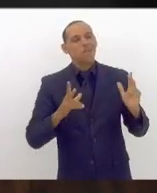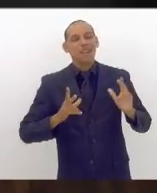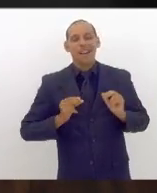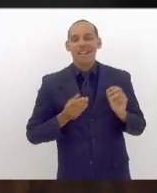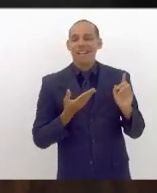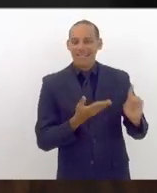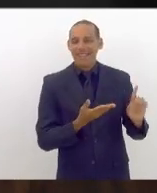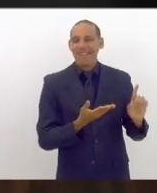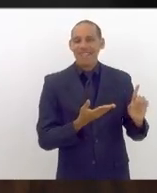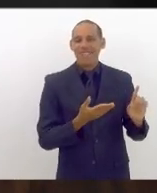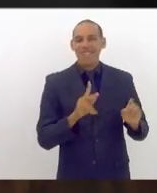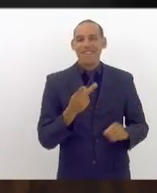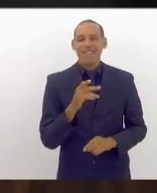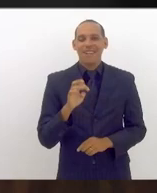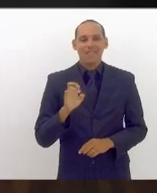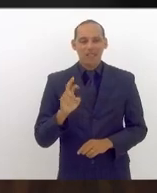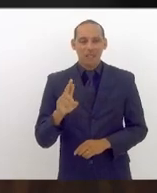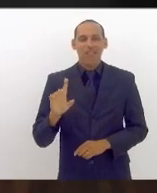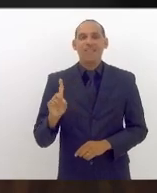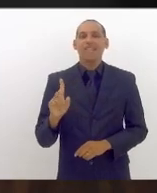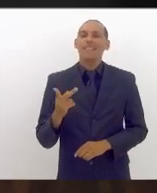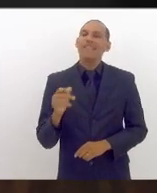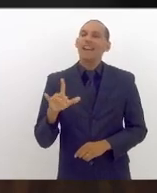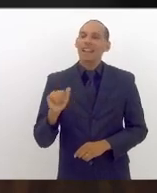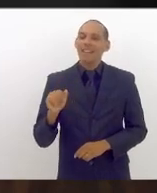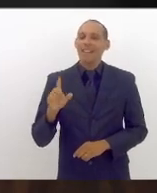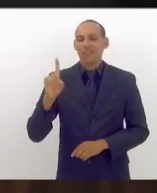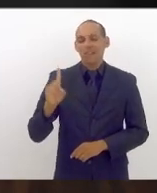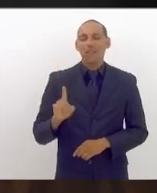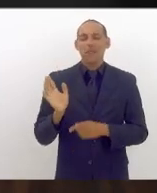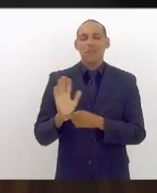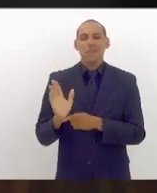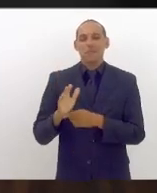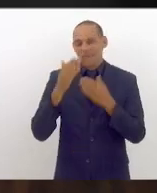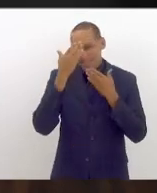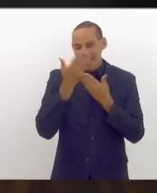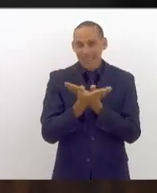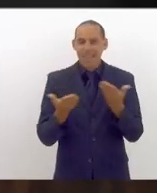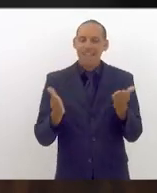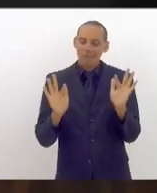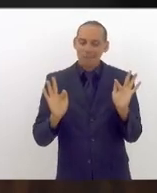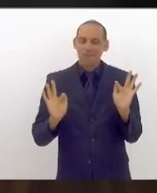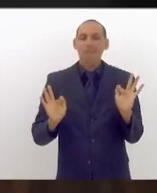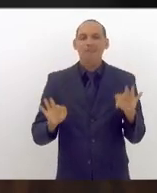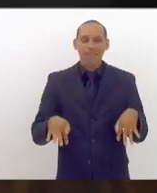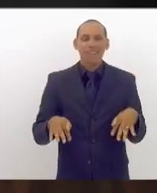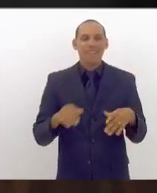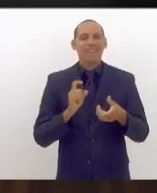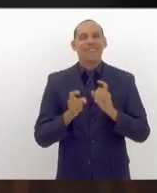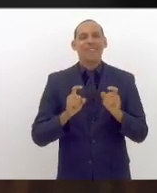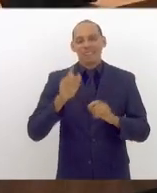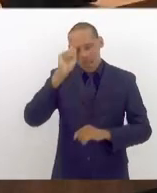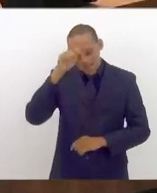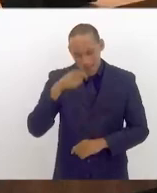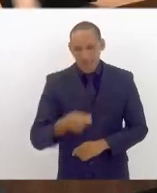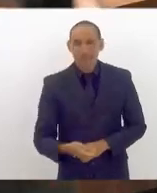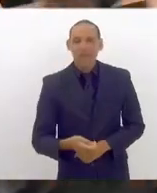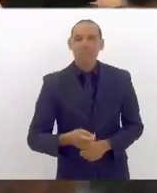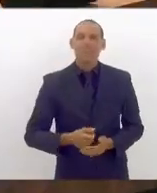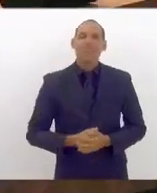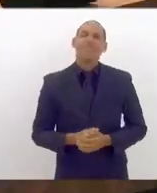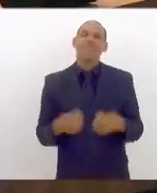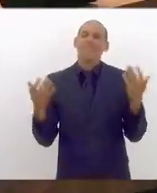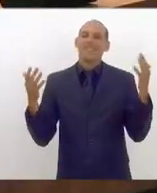Mágica merecido nosso filho eleitor Dália diretor de cinema muito obrigado a todos e declaro encerrada essa sessão solene